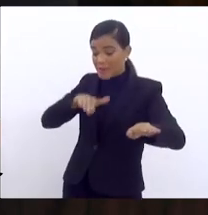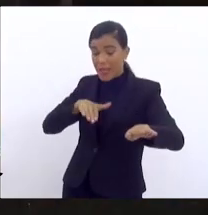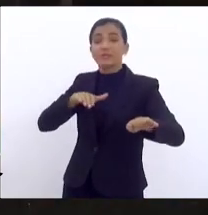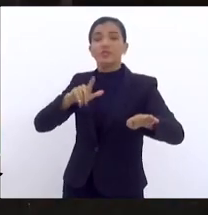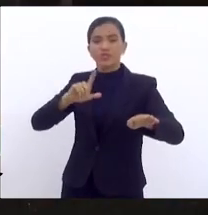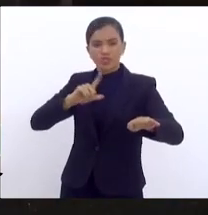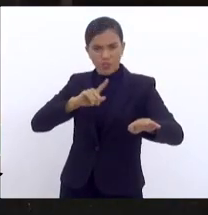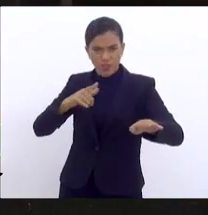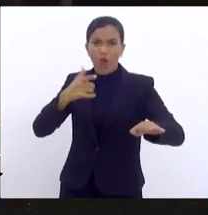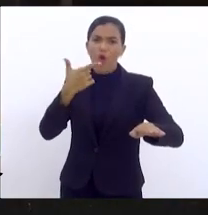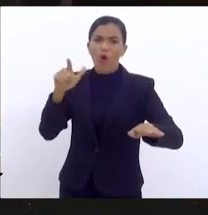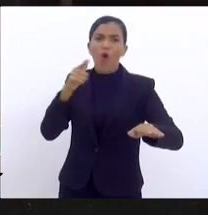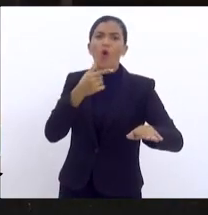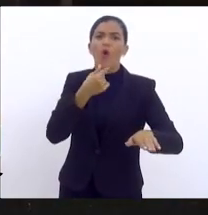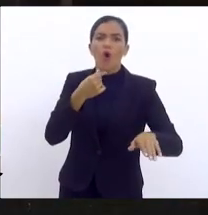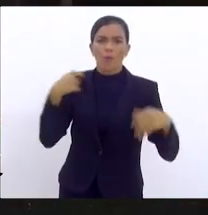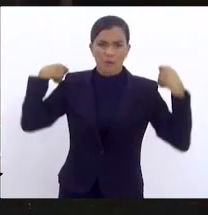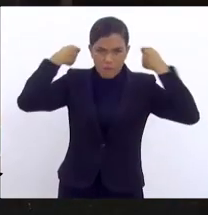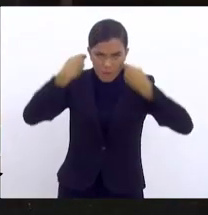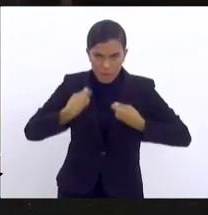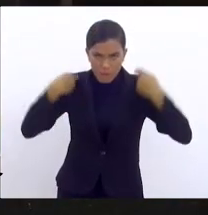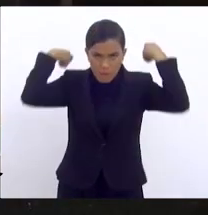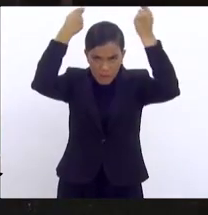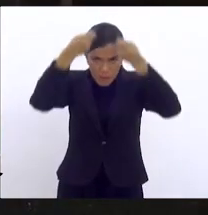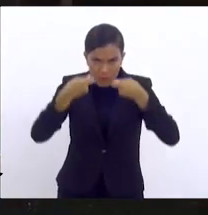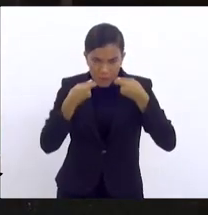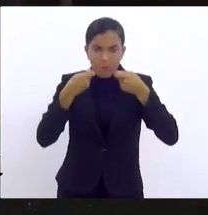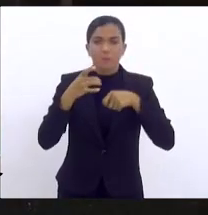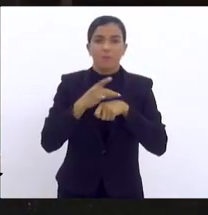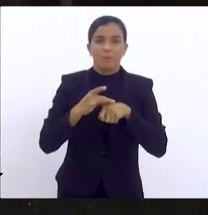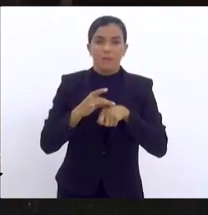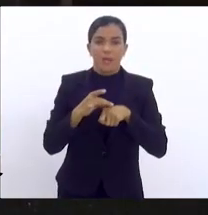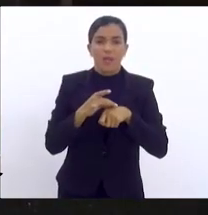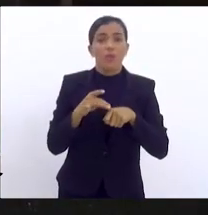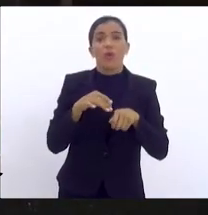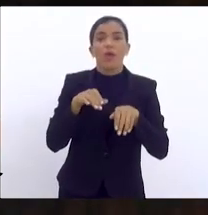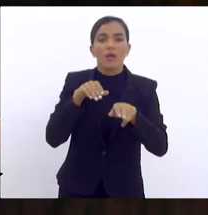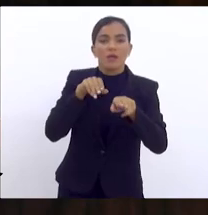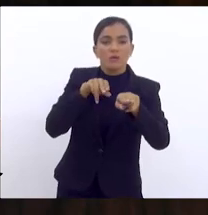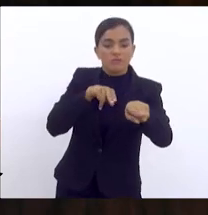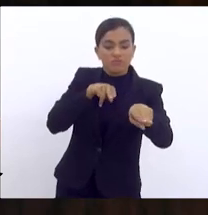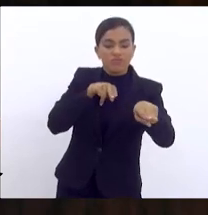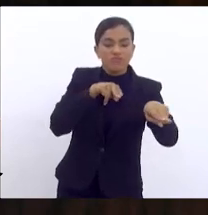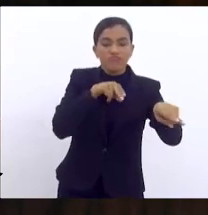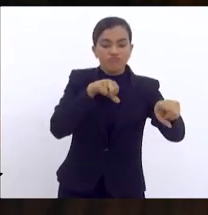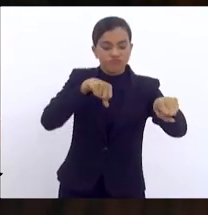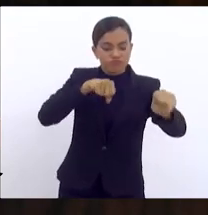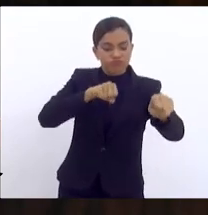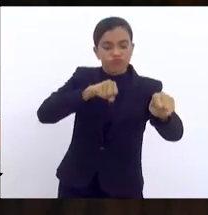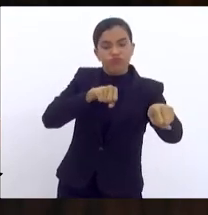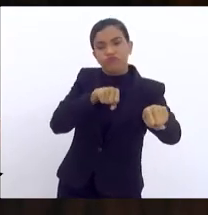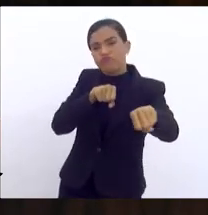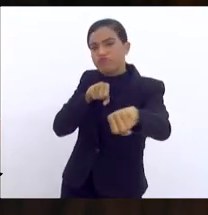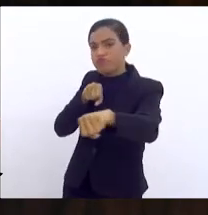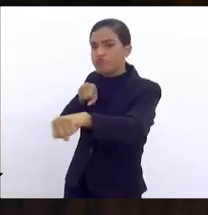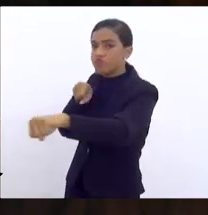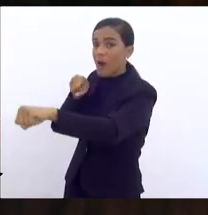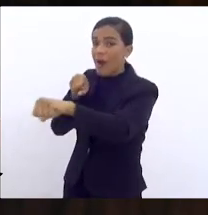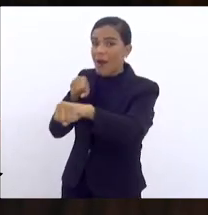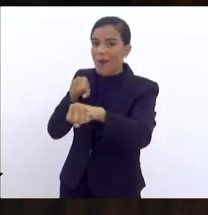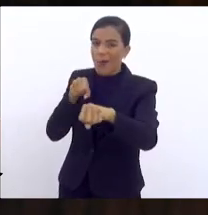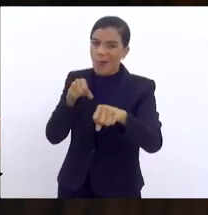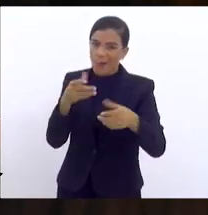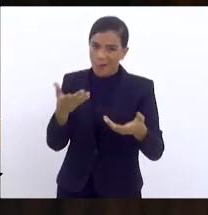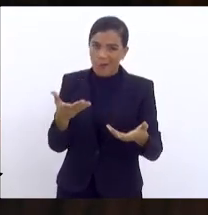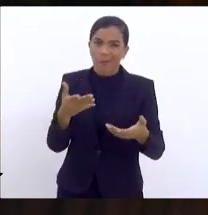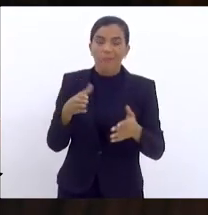também de preto que estava escutando esse caminhão para dentro da Comunidade eu então fiz contato com o